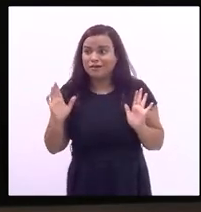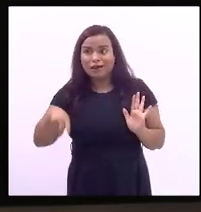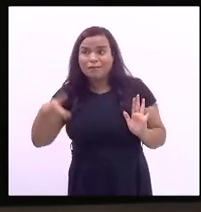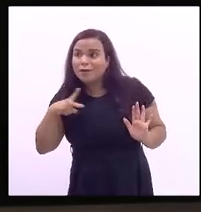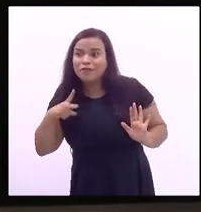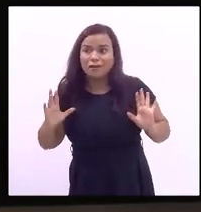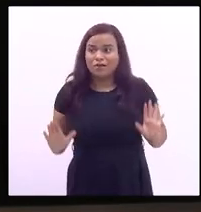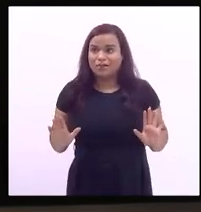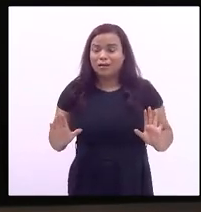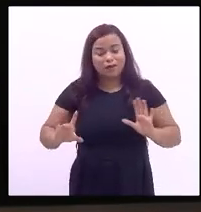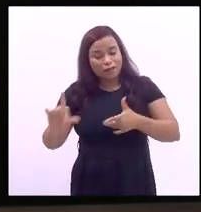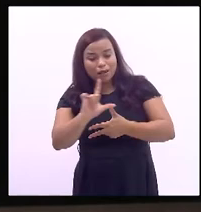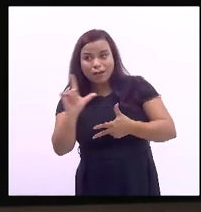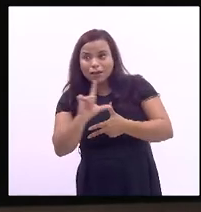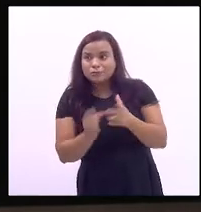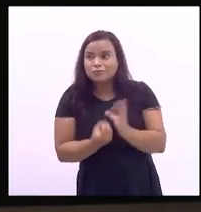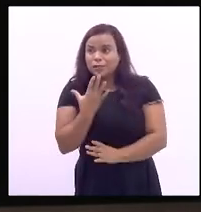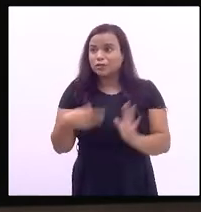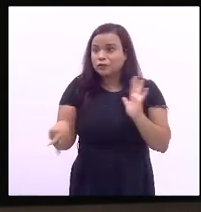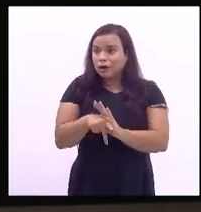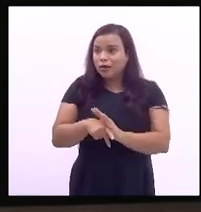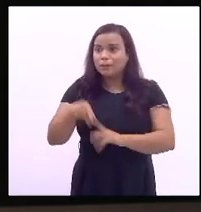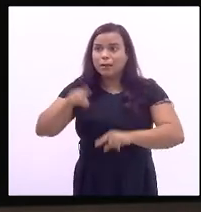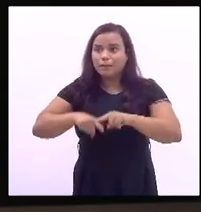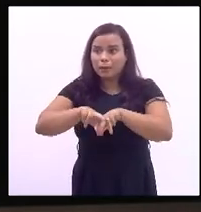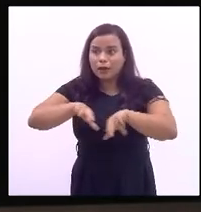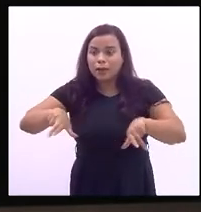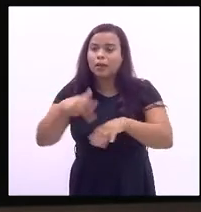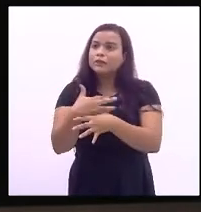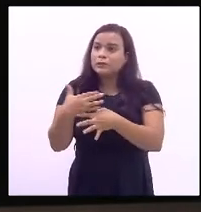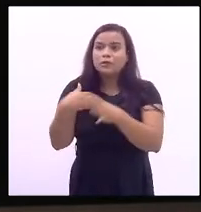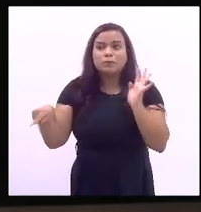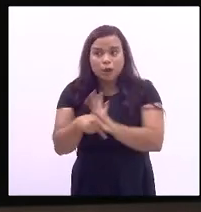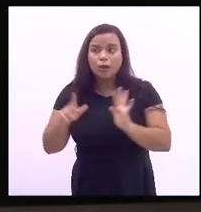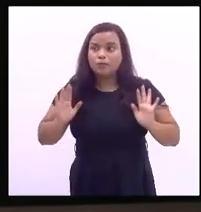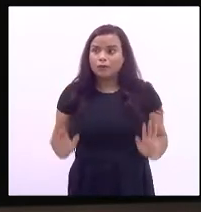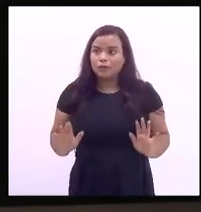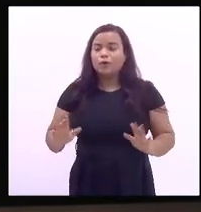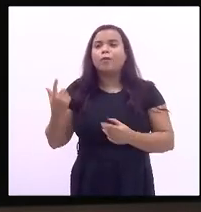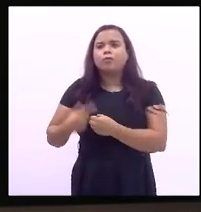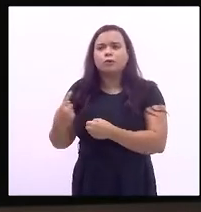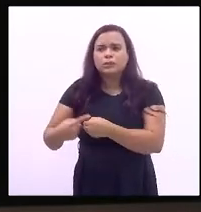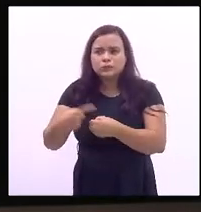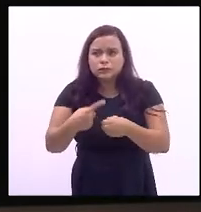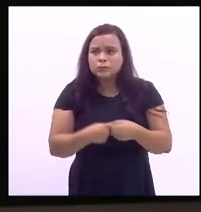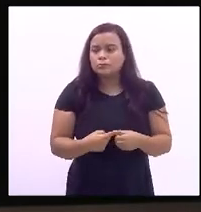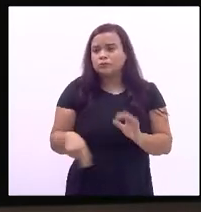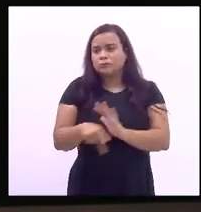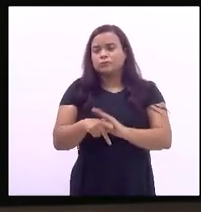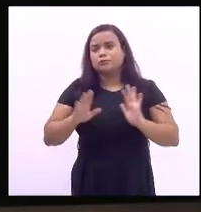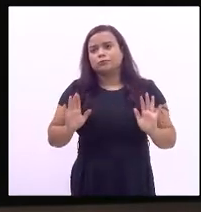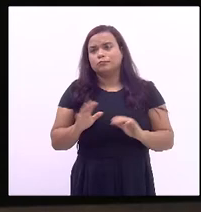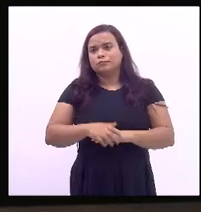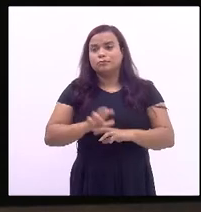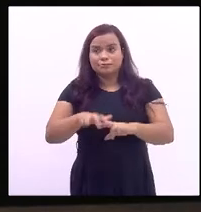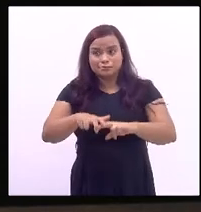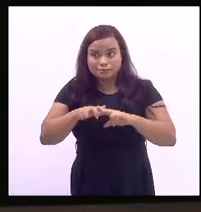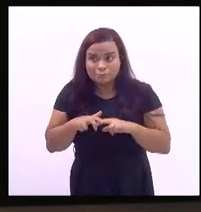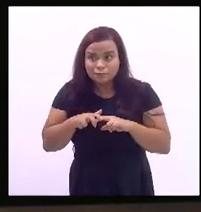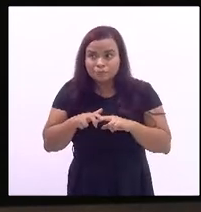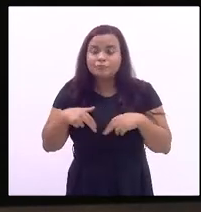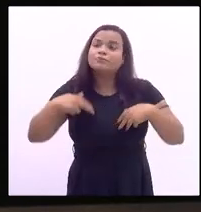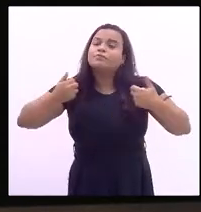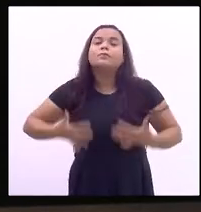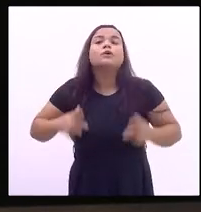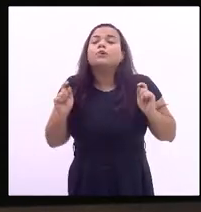privativo legislar sobre matéria de natureza urbanística o município é por isso